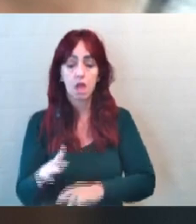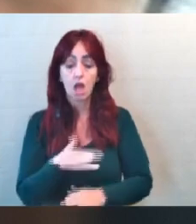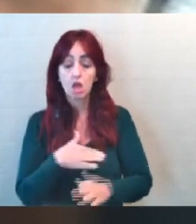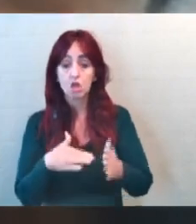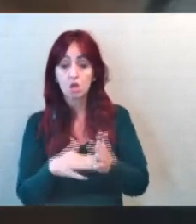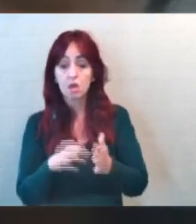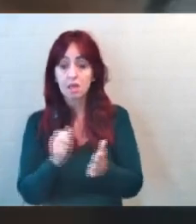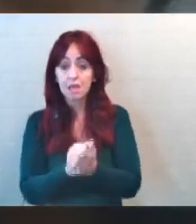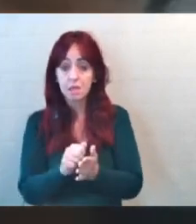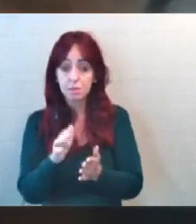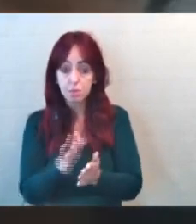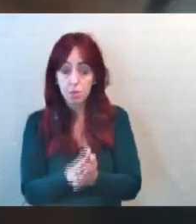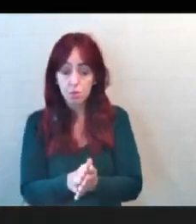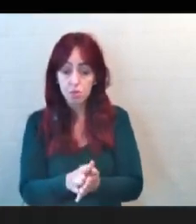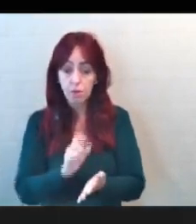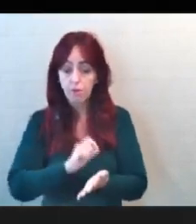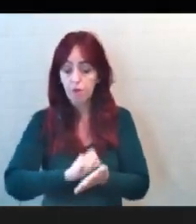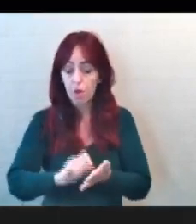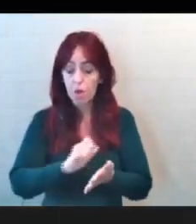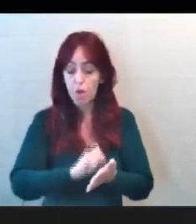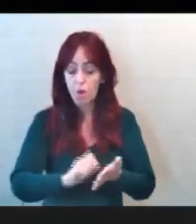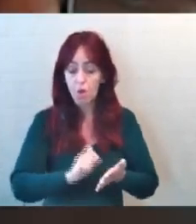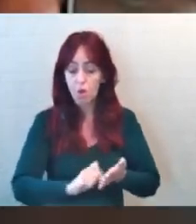Doutor Hércules.